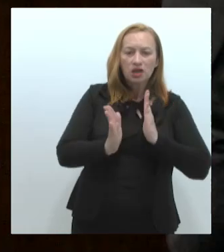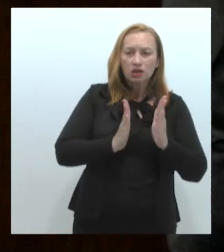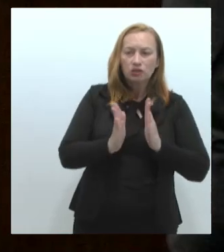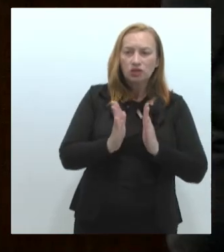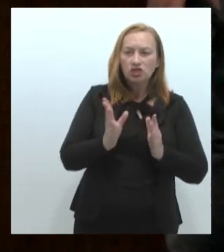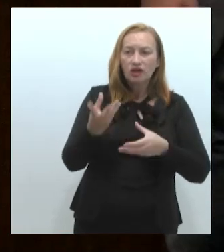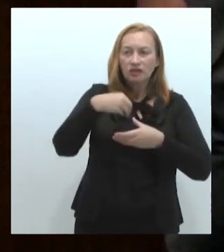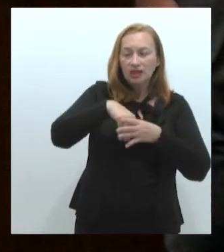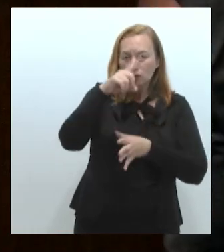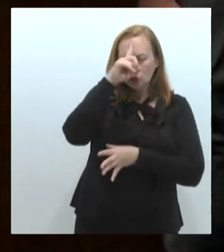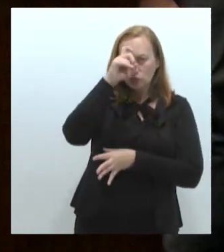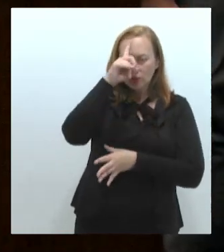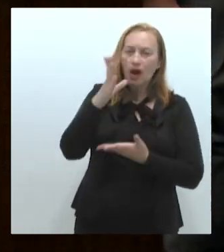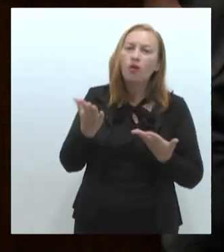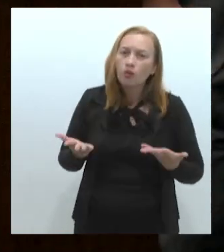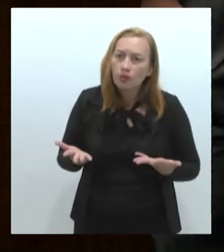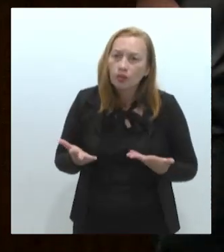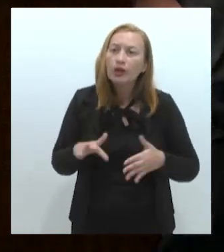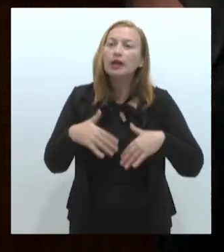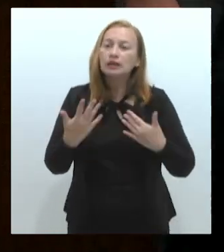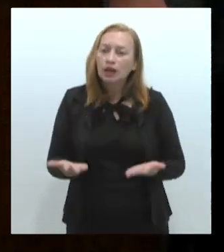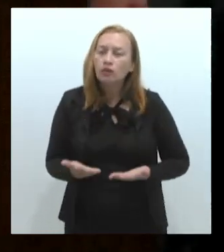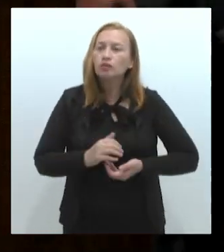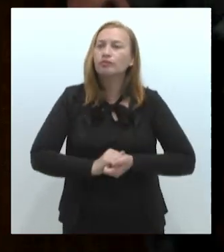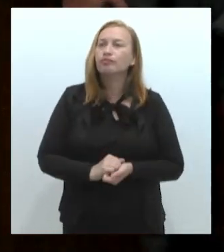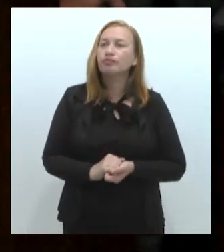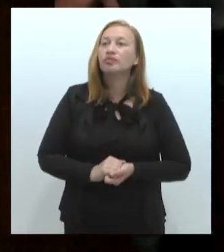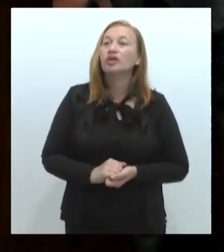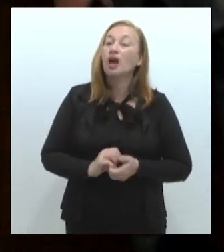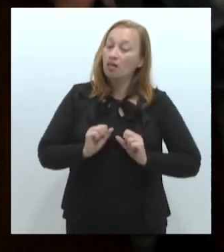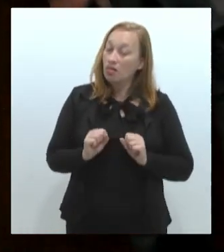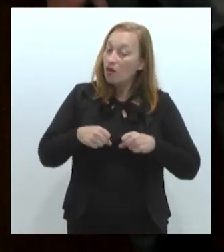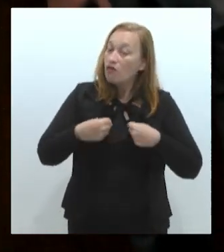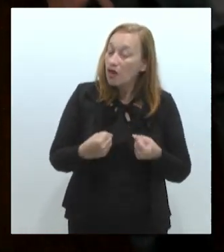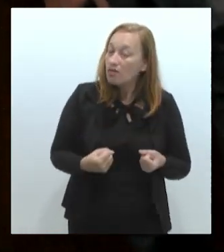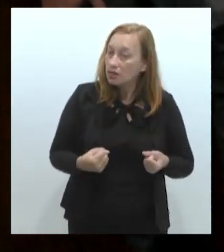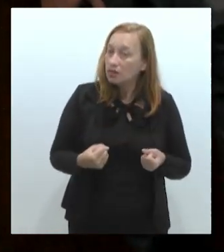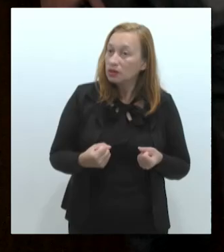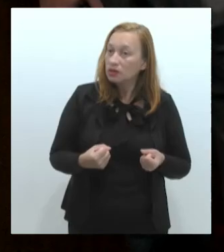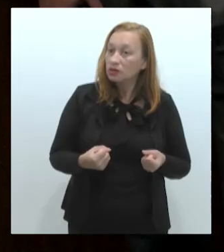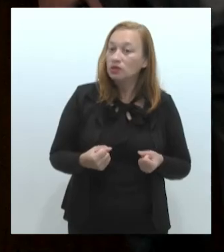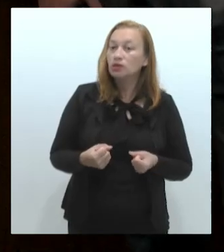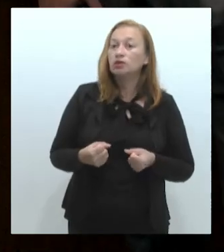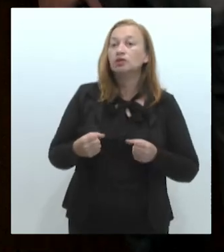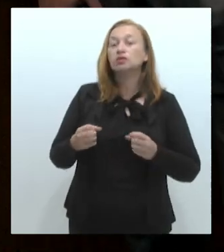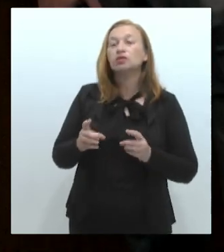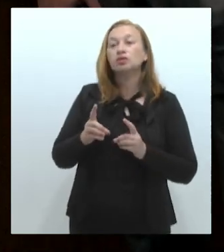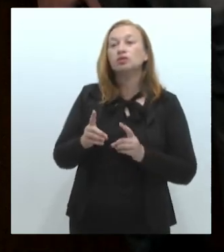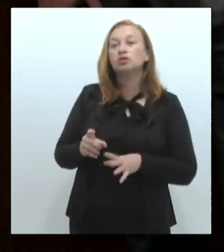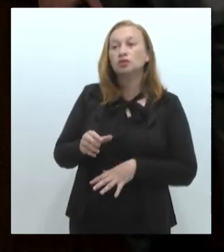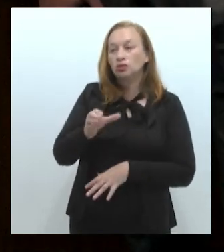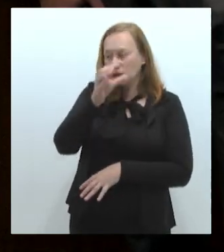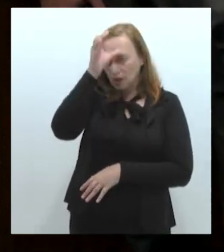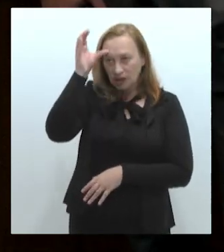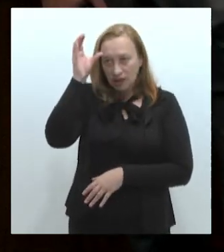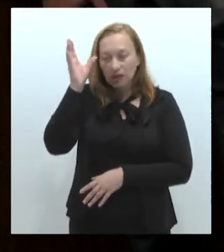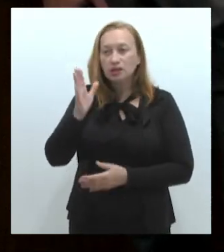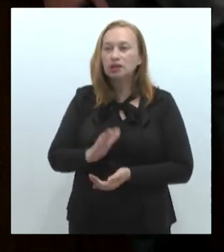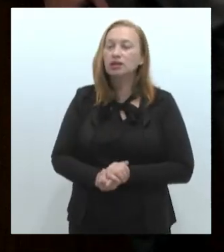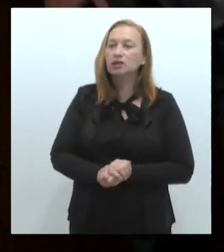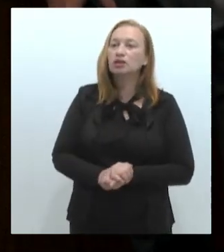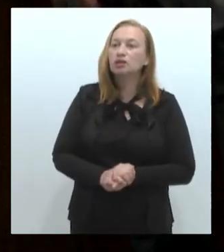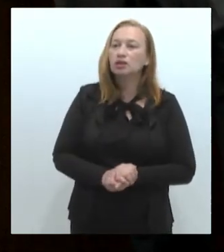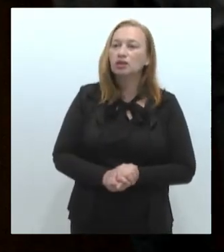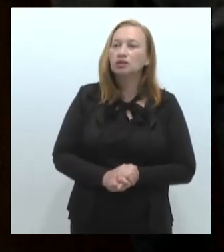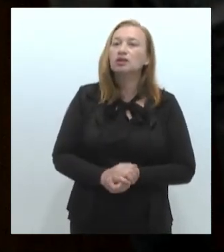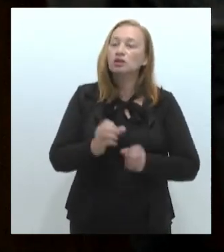que ele teve, a intervenção que ele teve. Então, é de defesa do paciente, de defesa do consumidor, de defesa